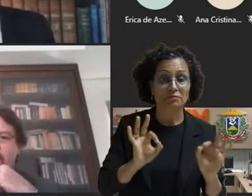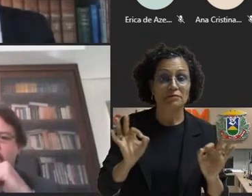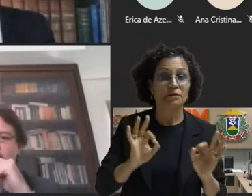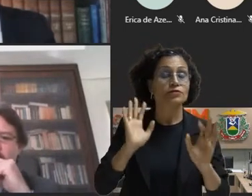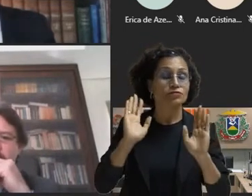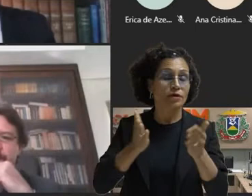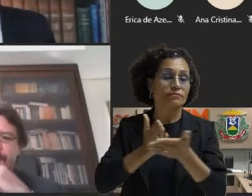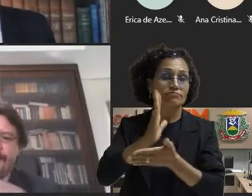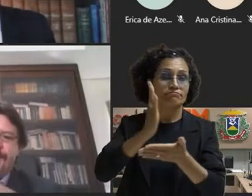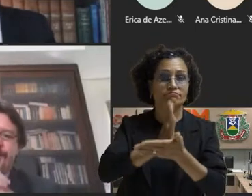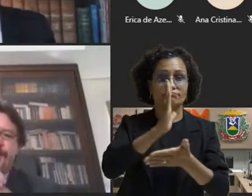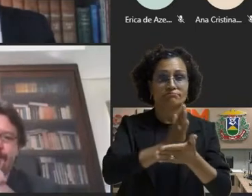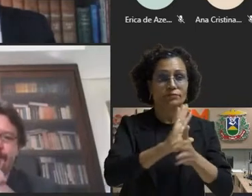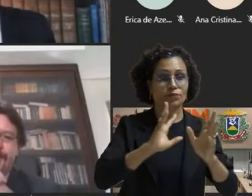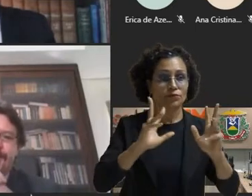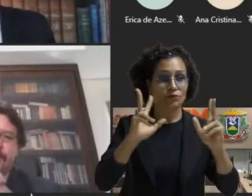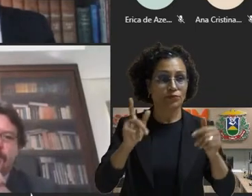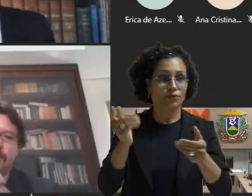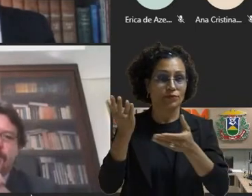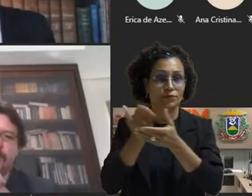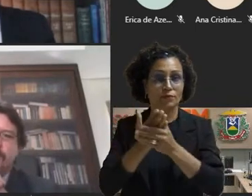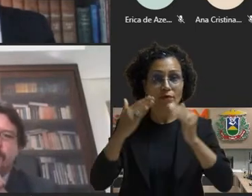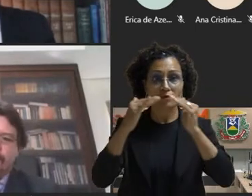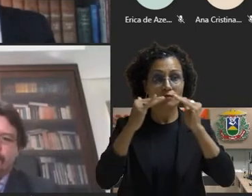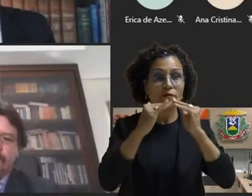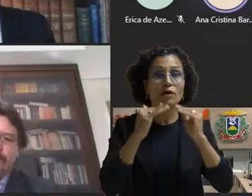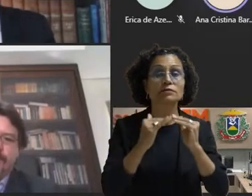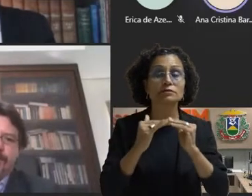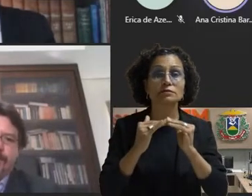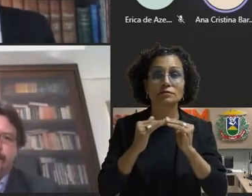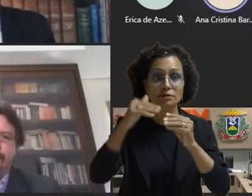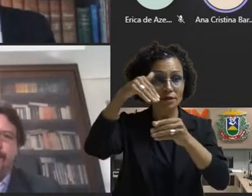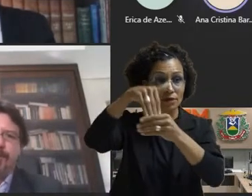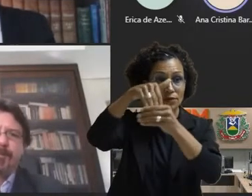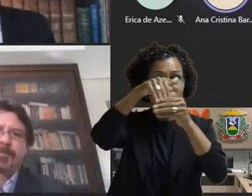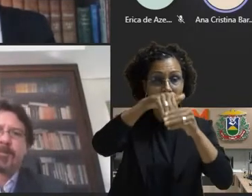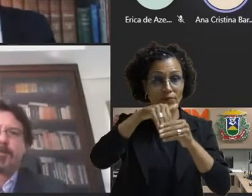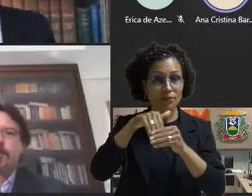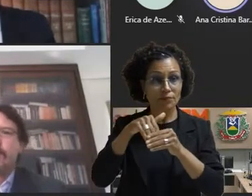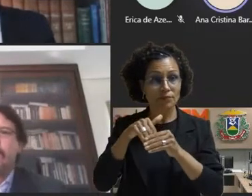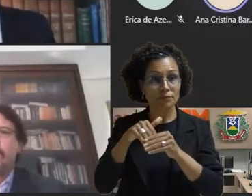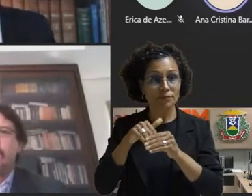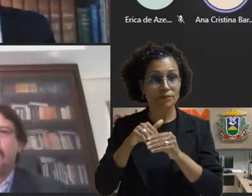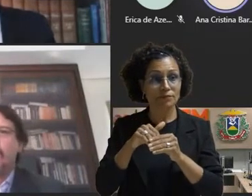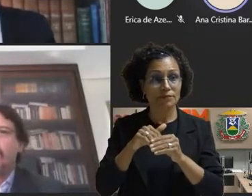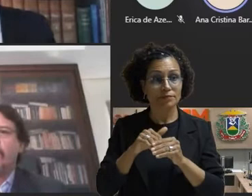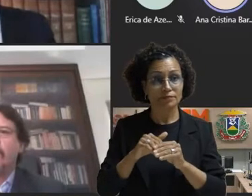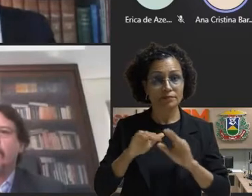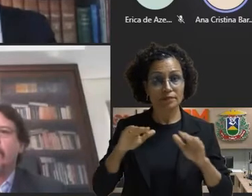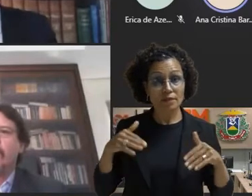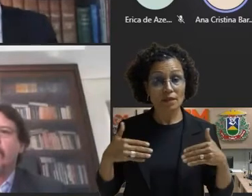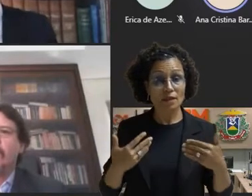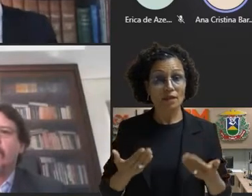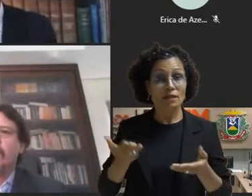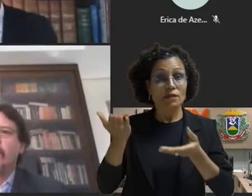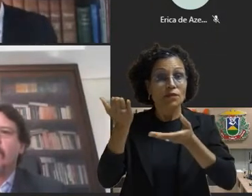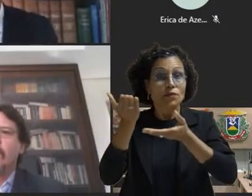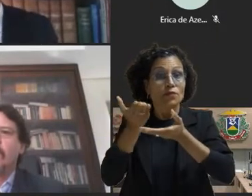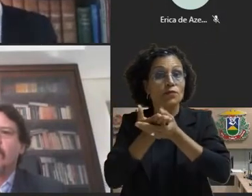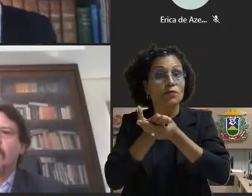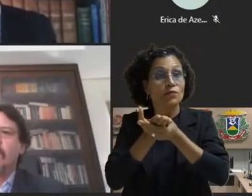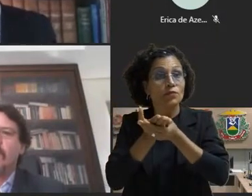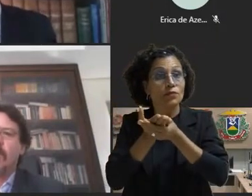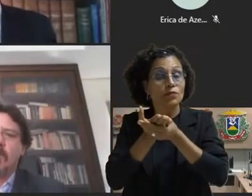todos. Como votam todos, de acordo? De acordo. Então, em relação a um processo aí que o...